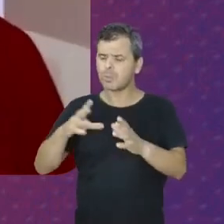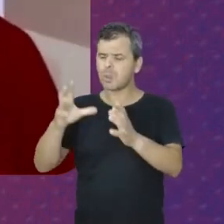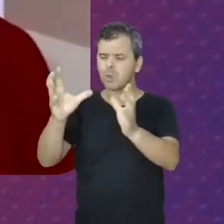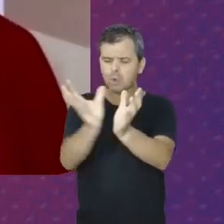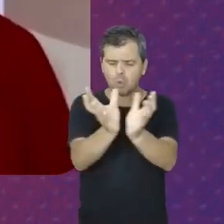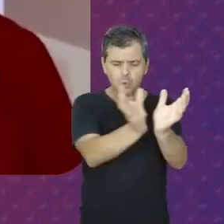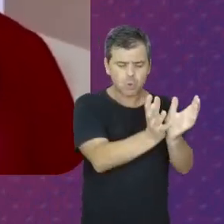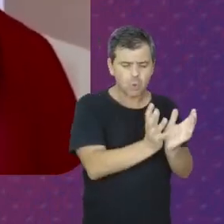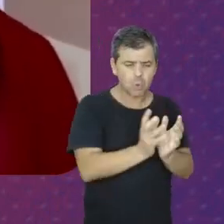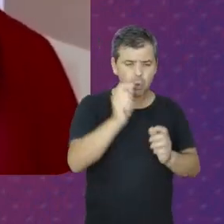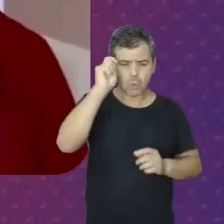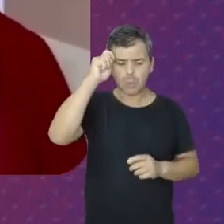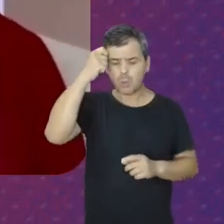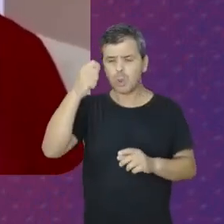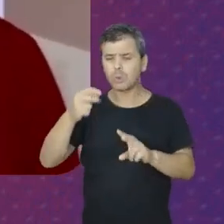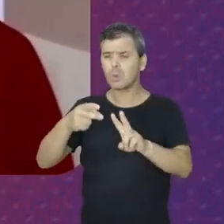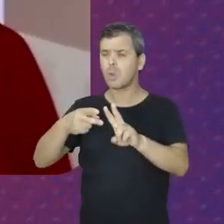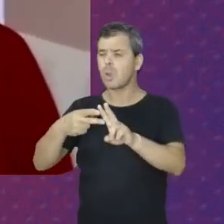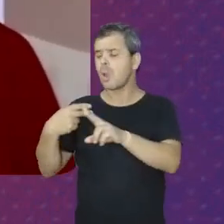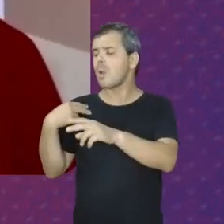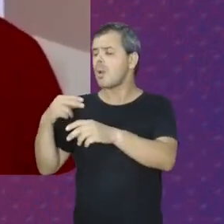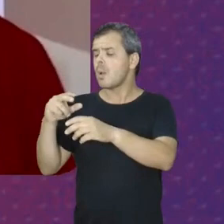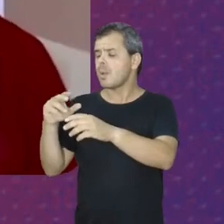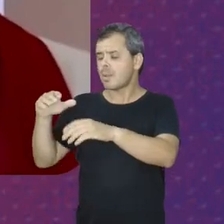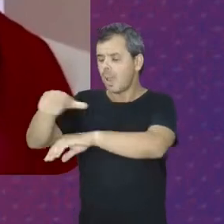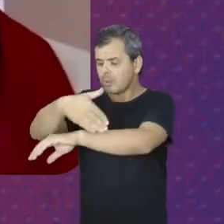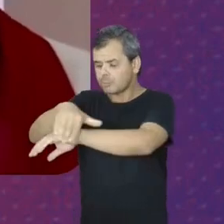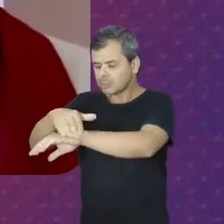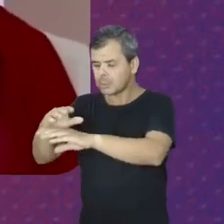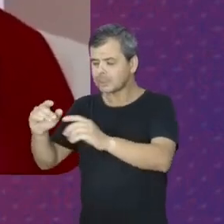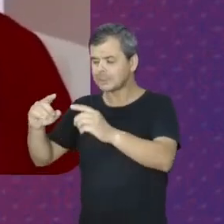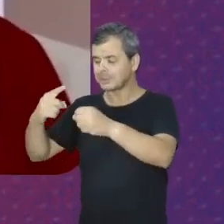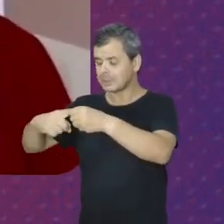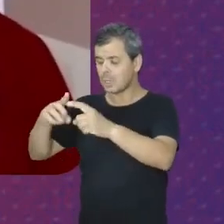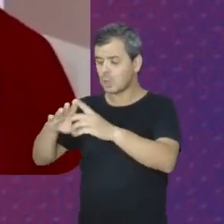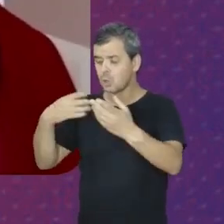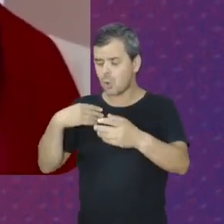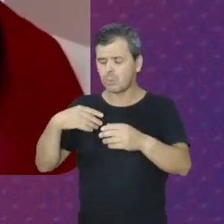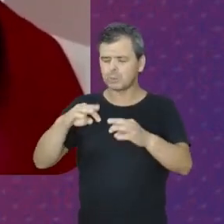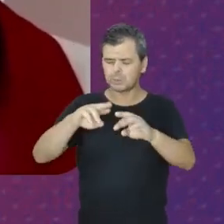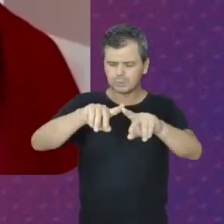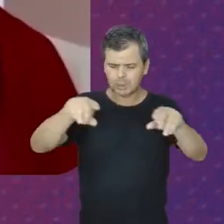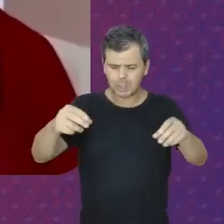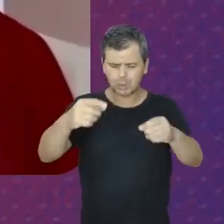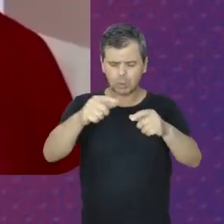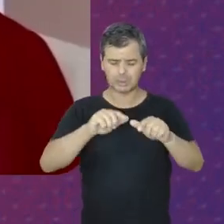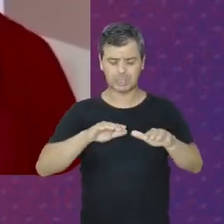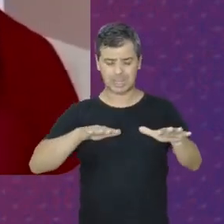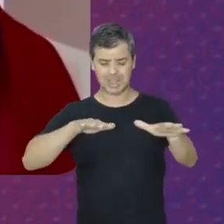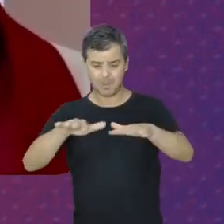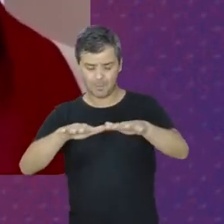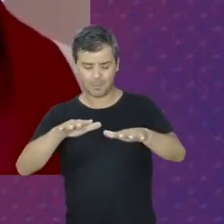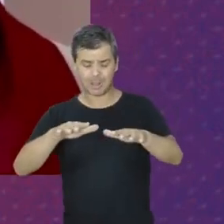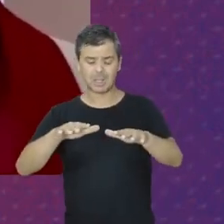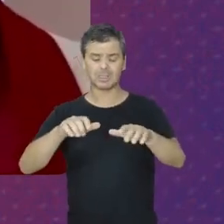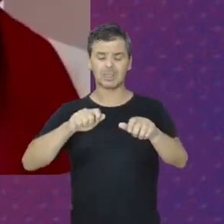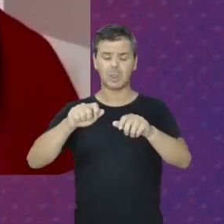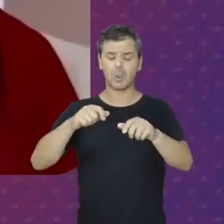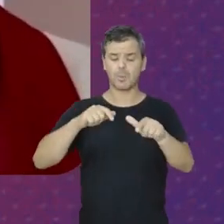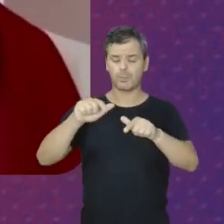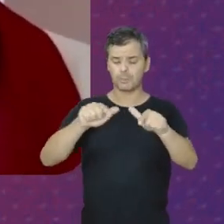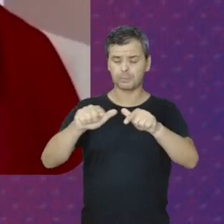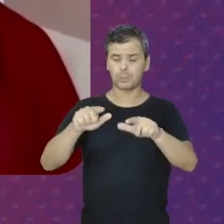os urbanos quanto os quilombos que nós temos pelo país todo. Da movimentação dos trabalhadores que dizem que